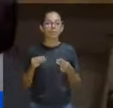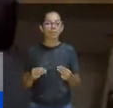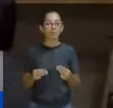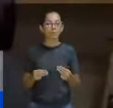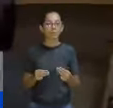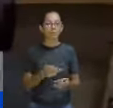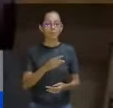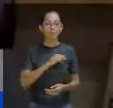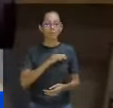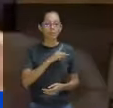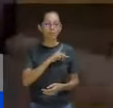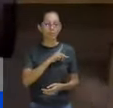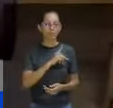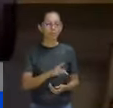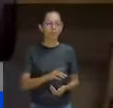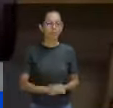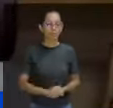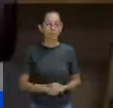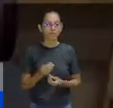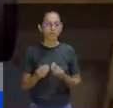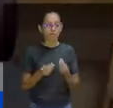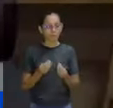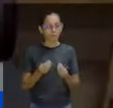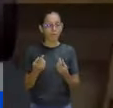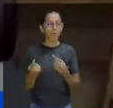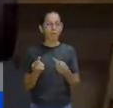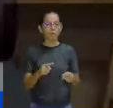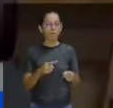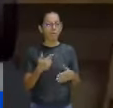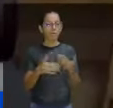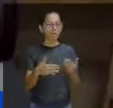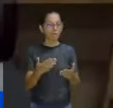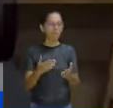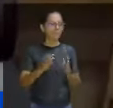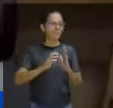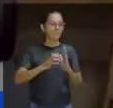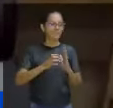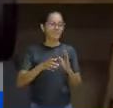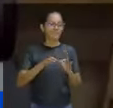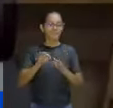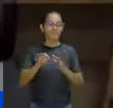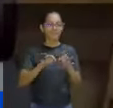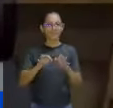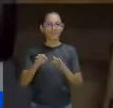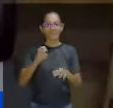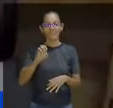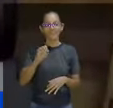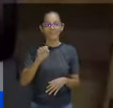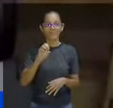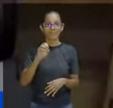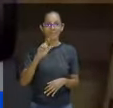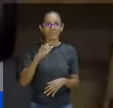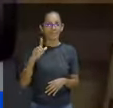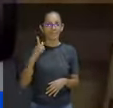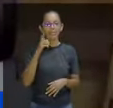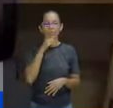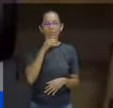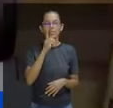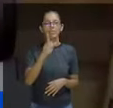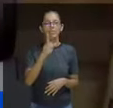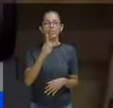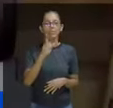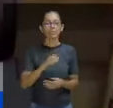partido, então, ele conseguiu regularizar no e-social e esse último documento aí, Excelência, que foi juntado em